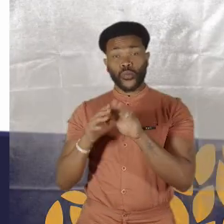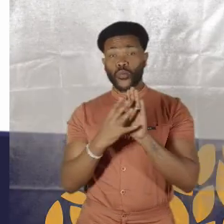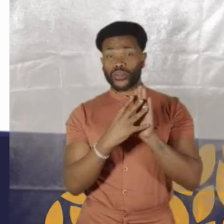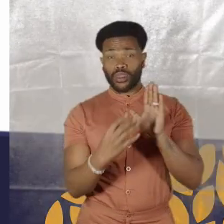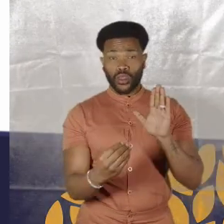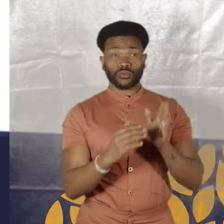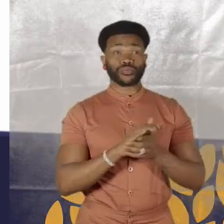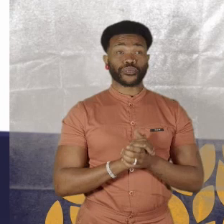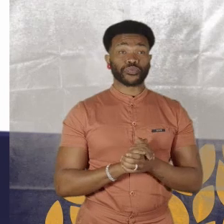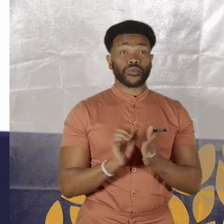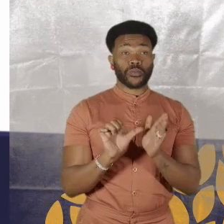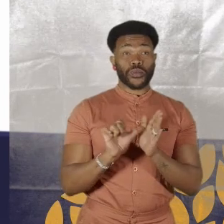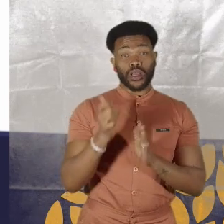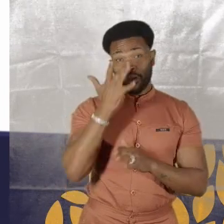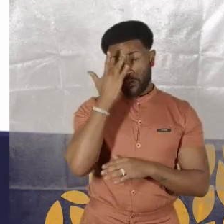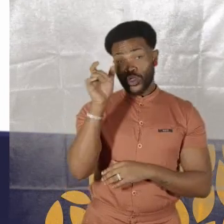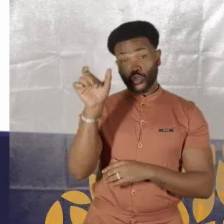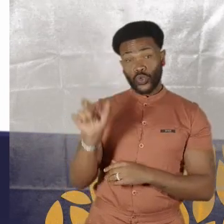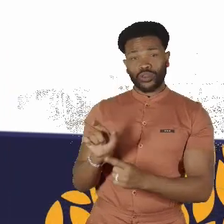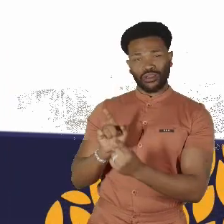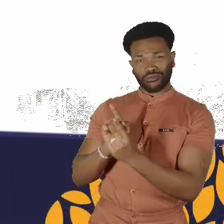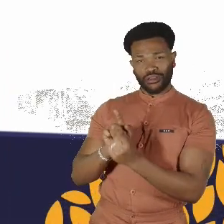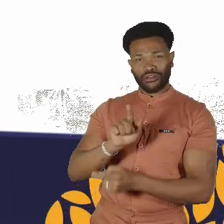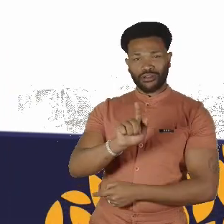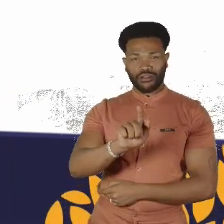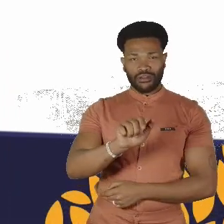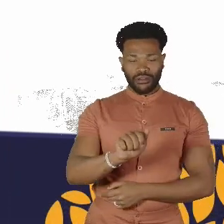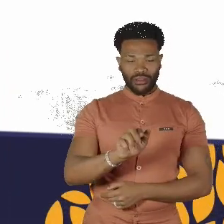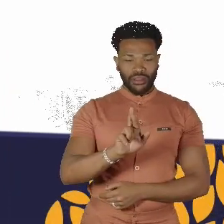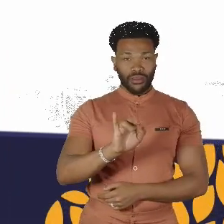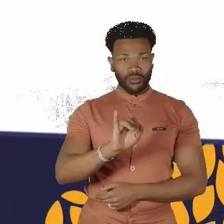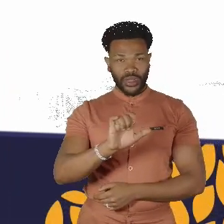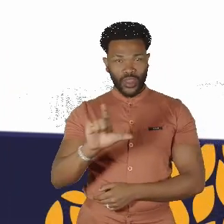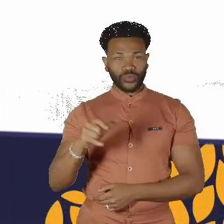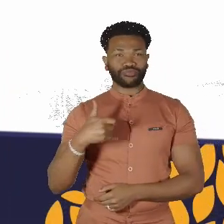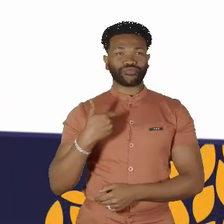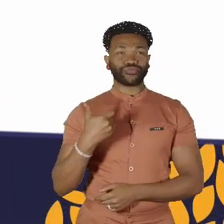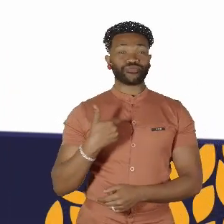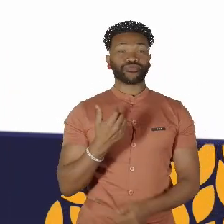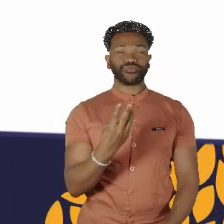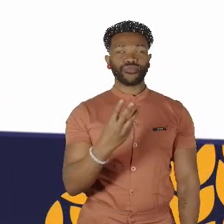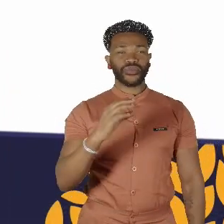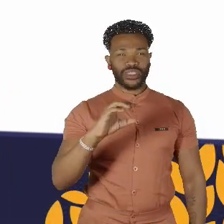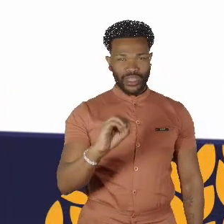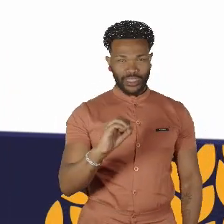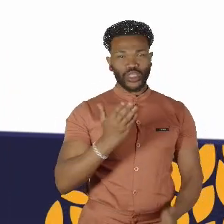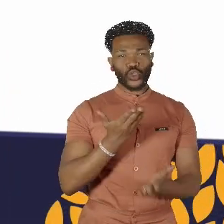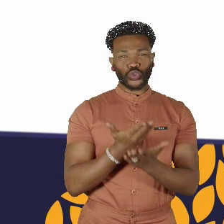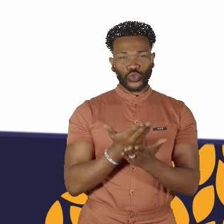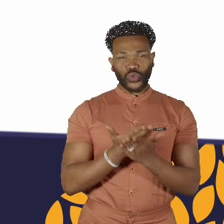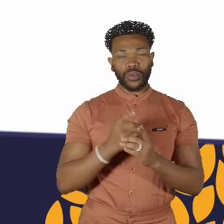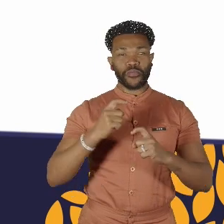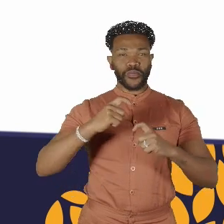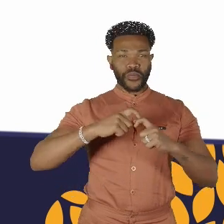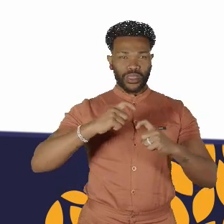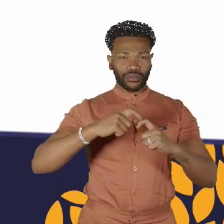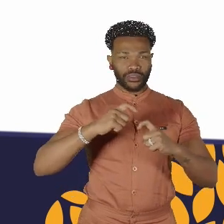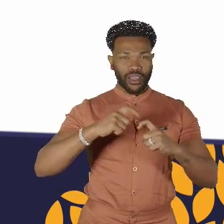Esse primeiro paciente é o Gabriel. O Gabriel é um paciente de 30 anos, estudante de